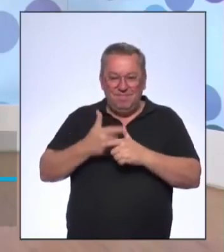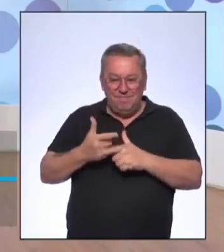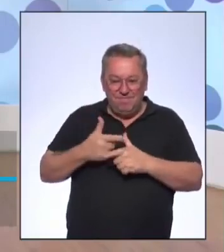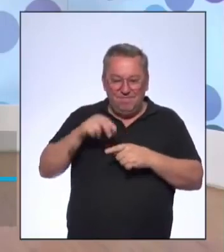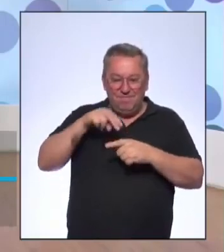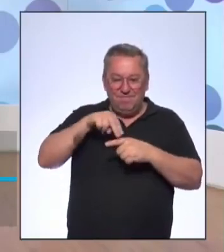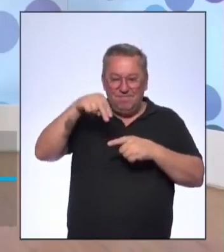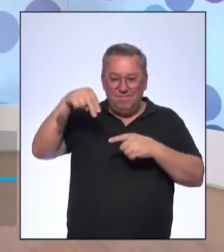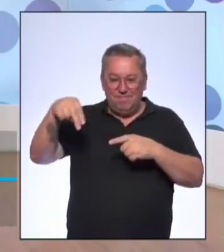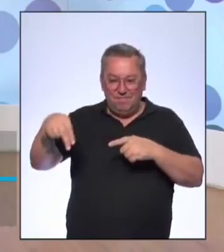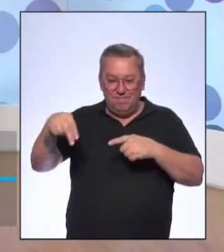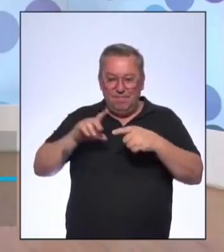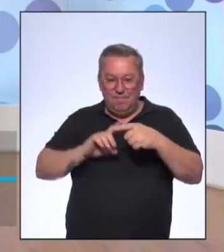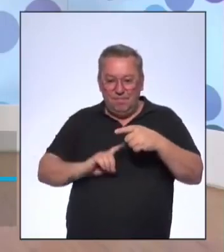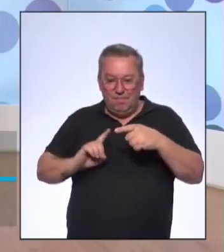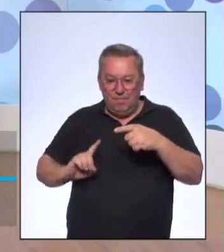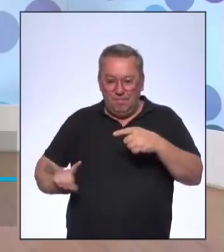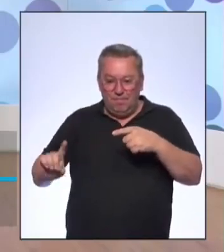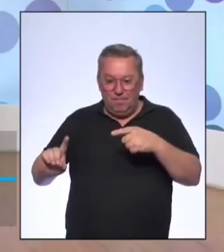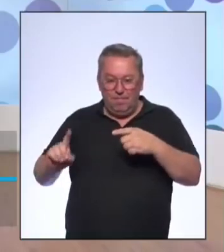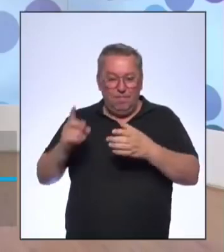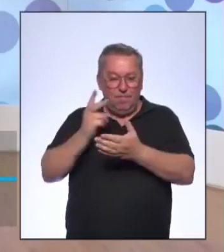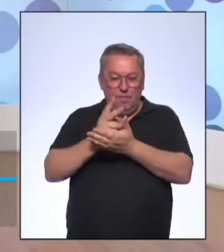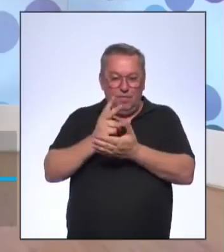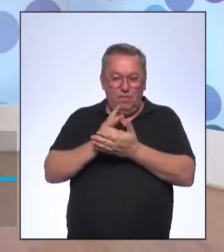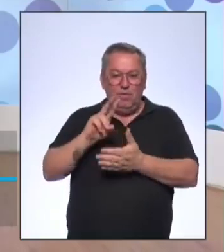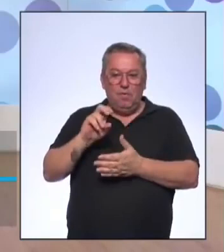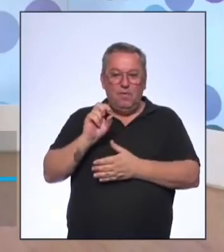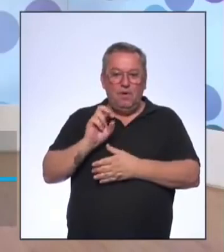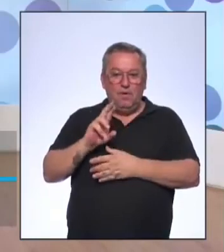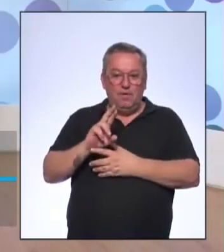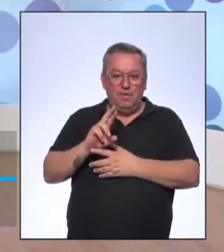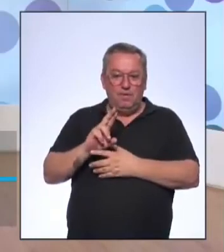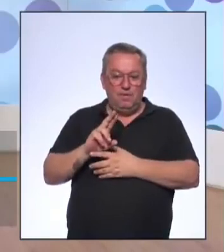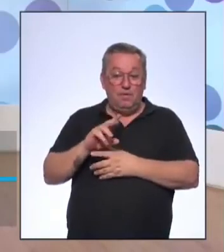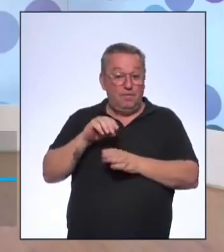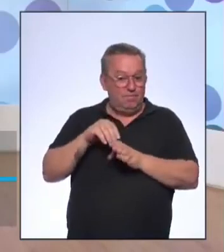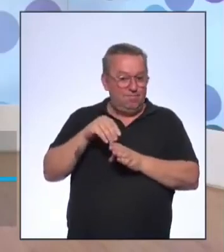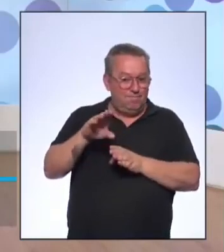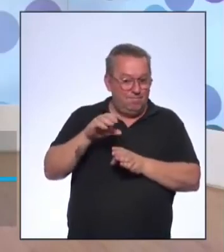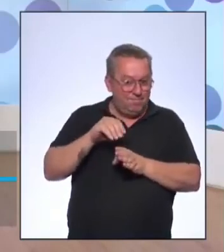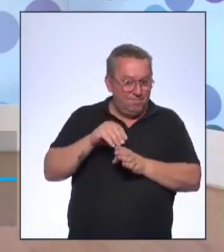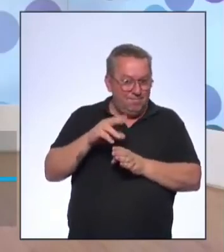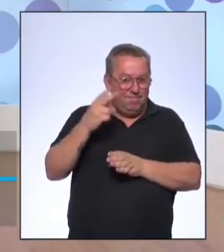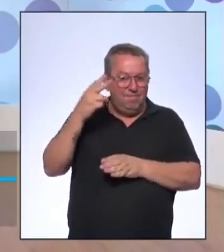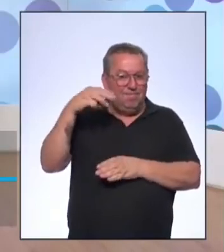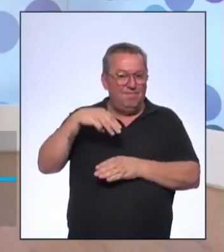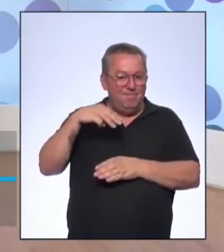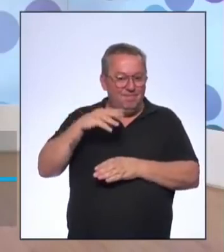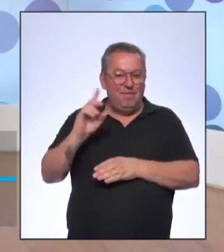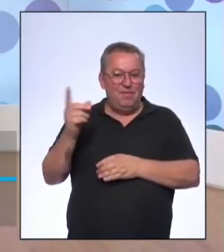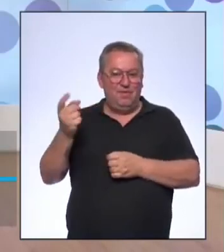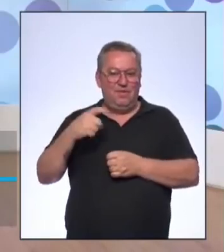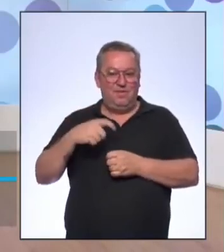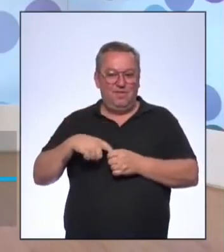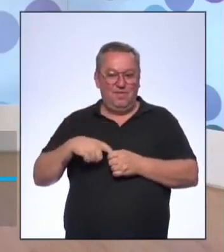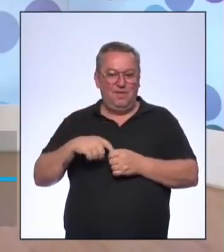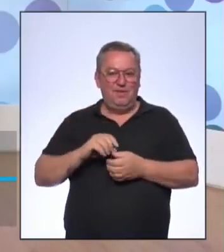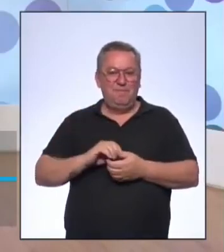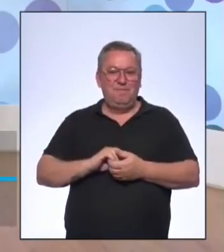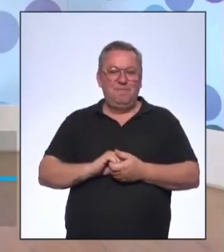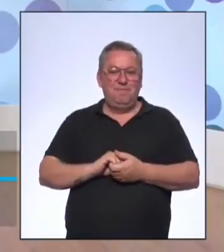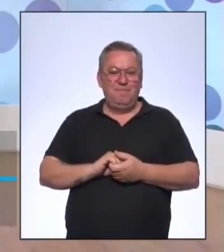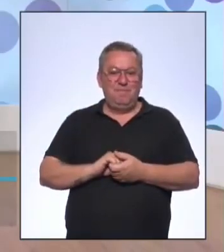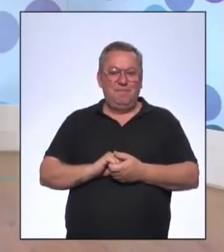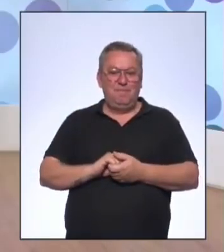né? Tanto o numerador e denominador pelo mesmo valor, né? Então já foi uma dica aqui, gente. 2 minutinhos é mais do que suficiente.